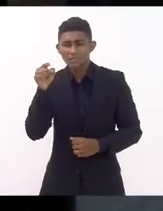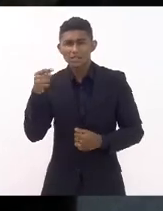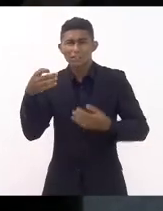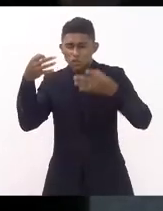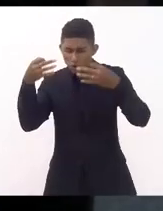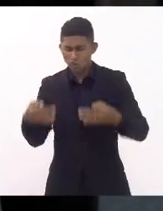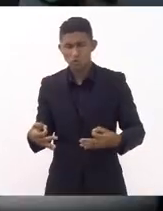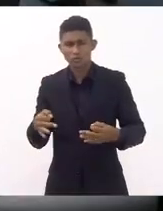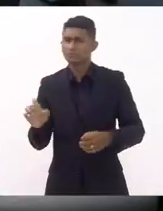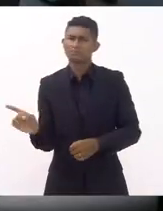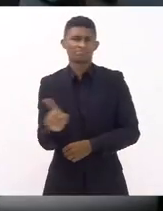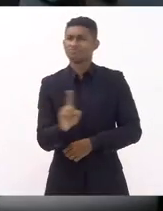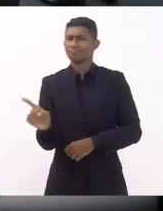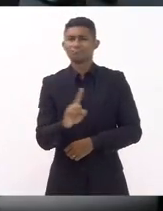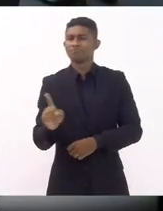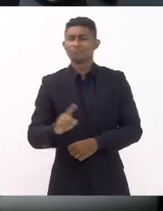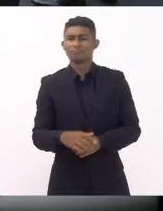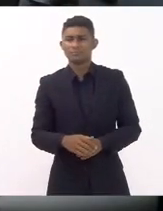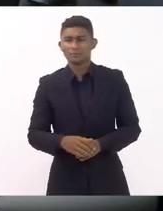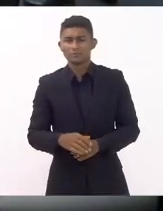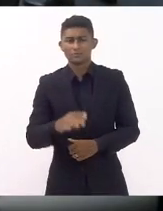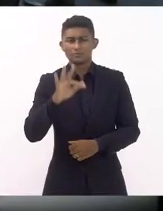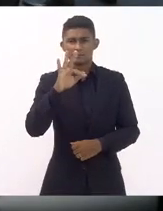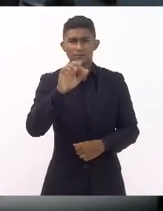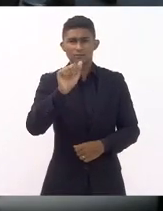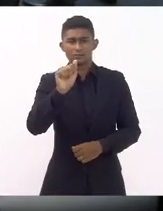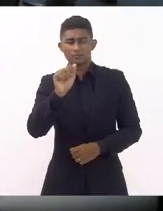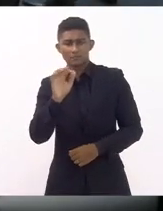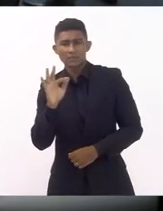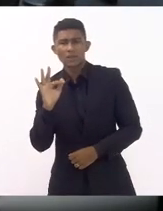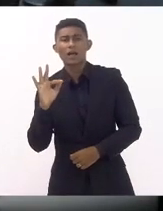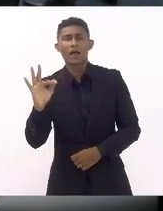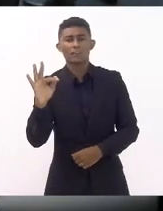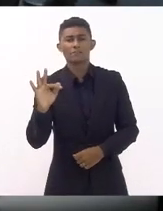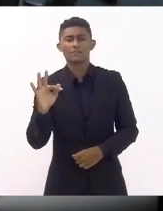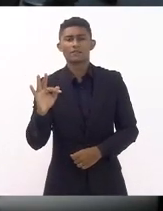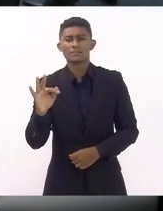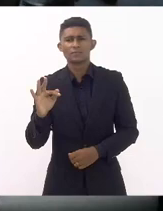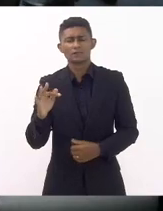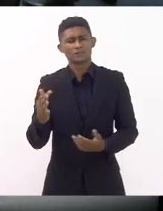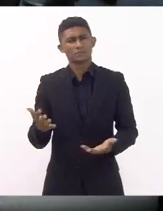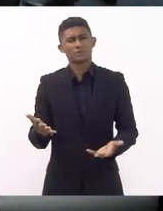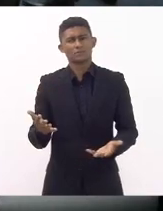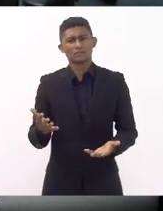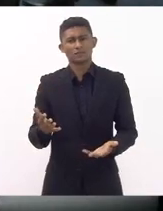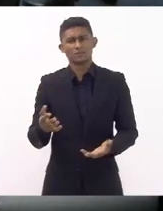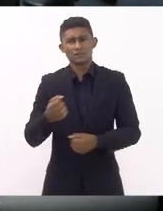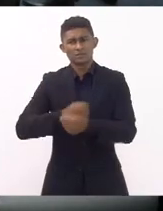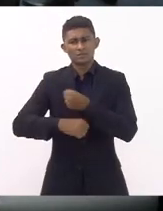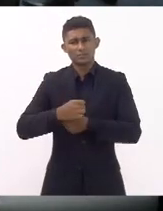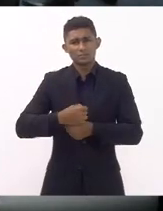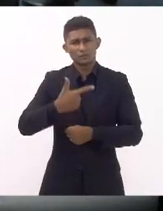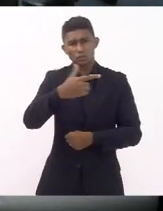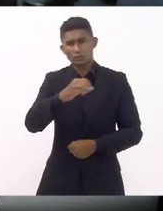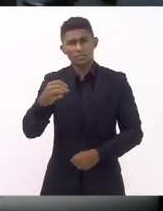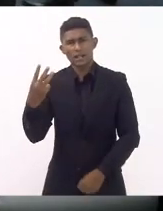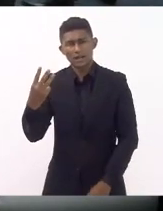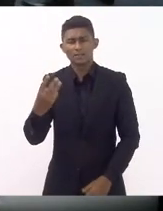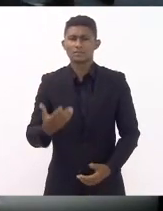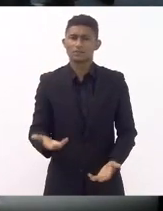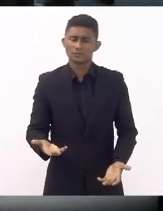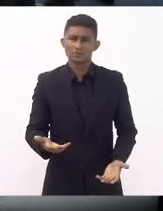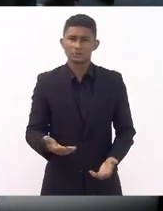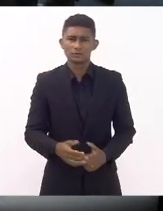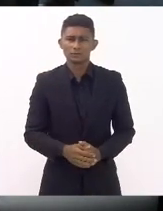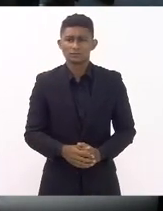vai ver uma outra injustiça sendo feita com o TAF de hoje, sendo que você deveria ter feito o TAF lá em 2003.